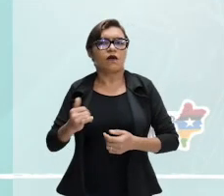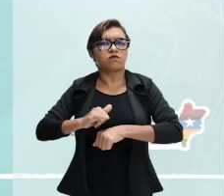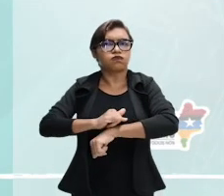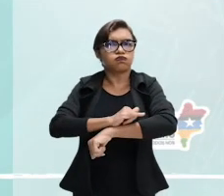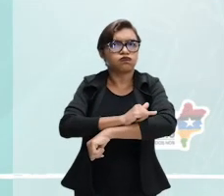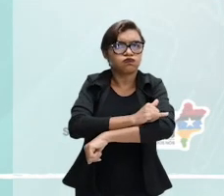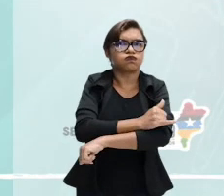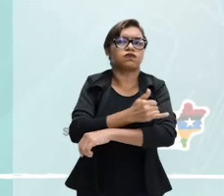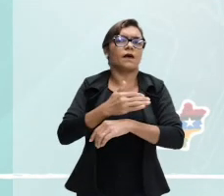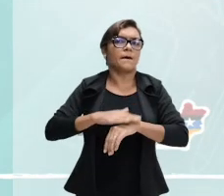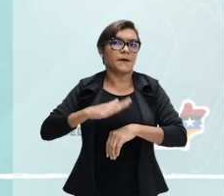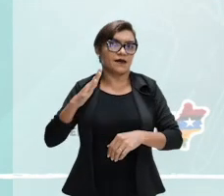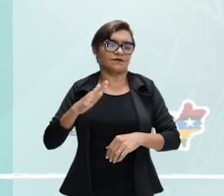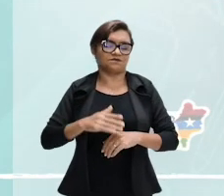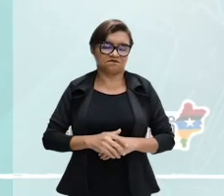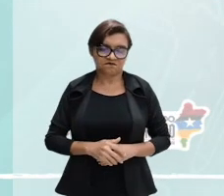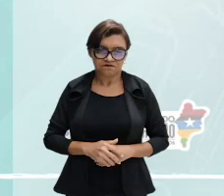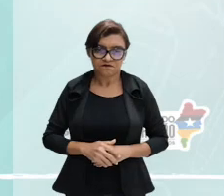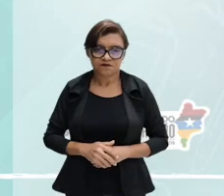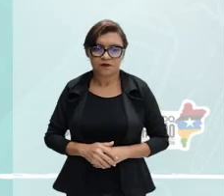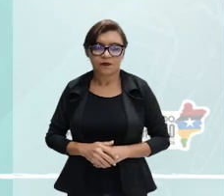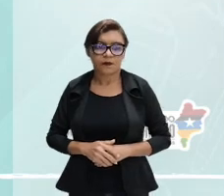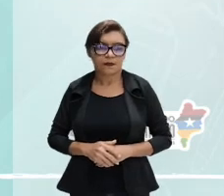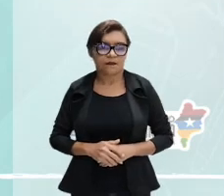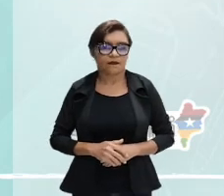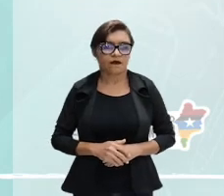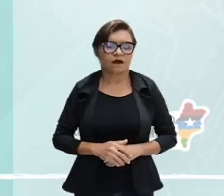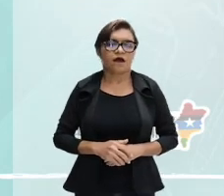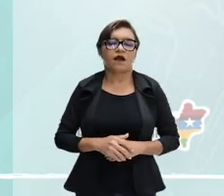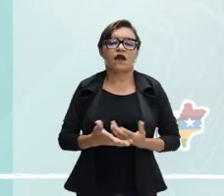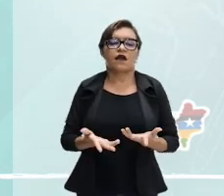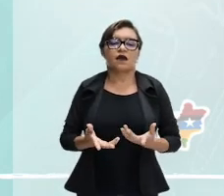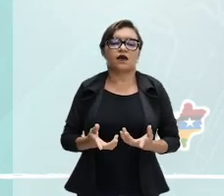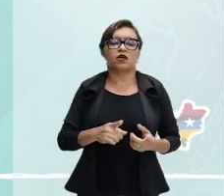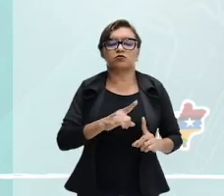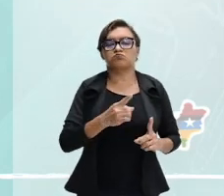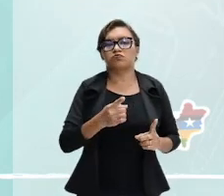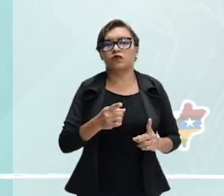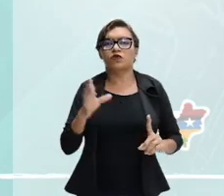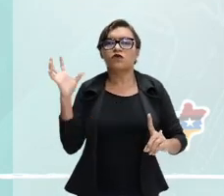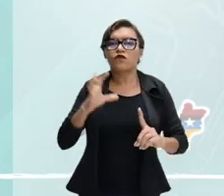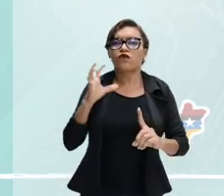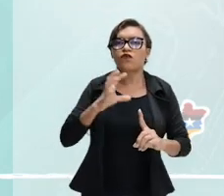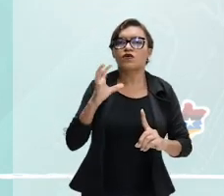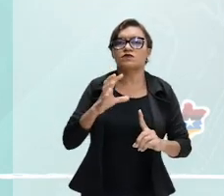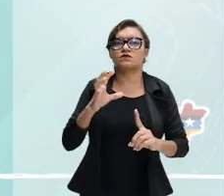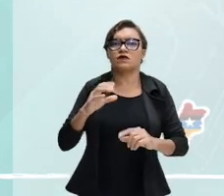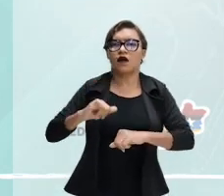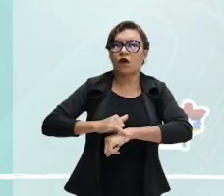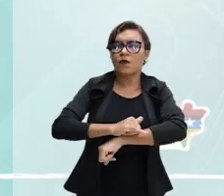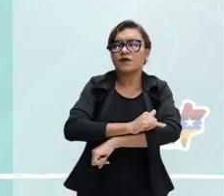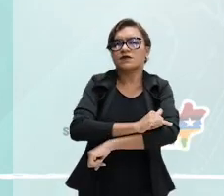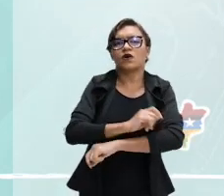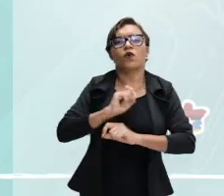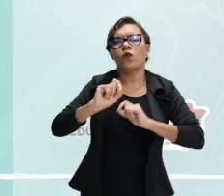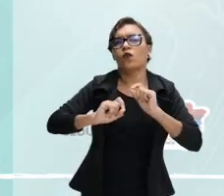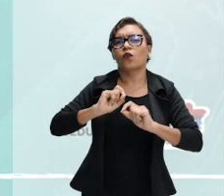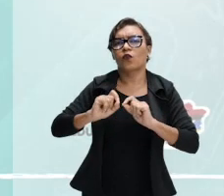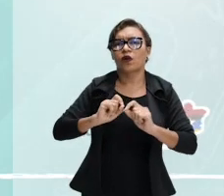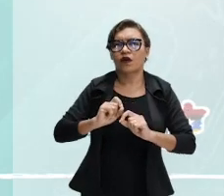mais obesas. Causas da obesidade. Existem vários fatores relacionados às causas da obesidade,